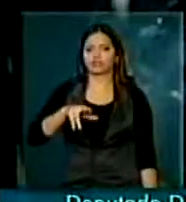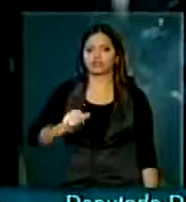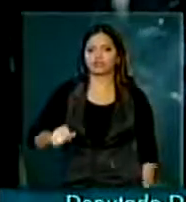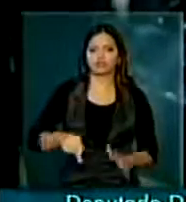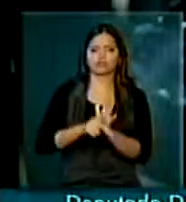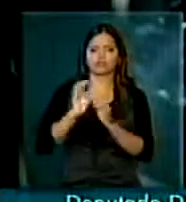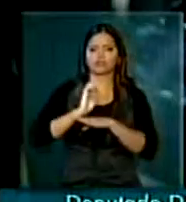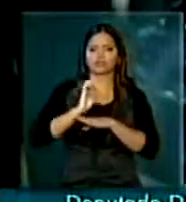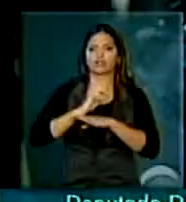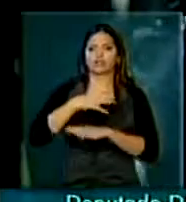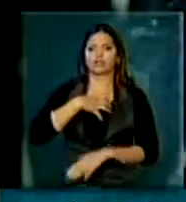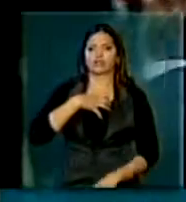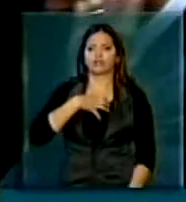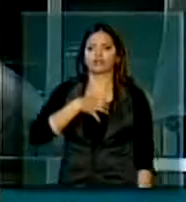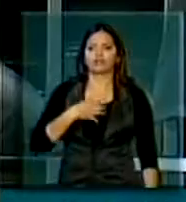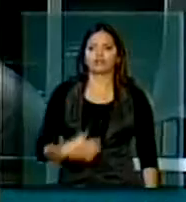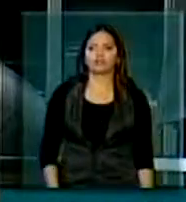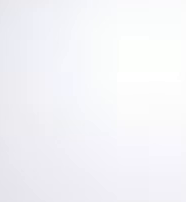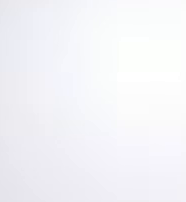Bahia